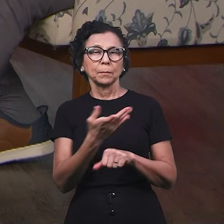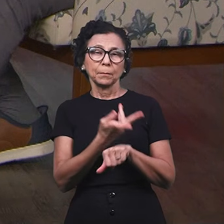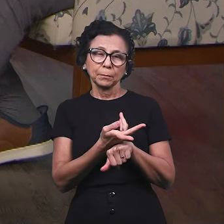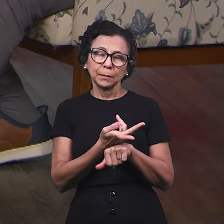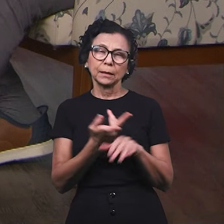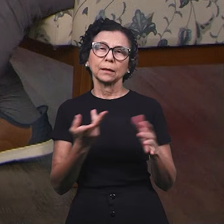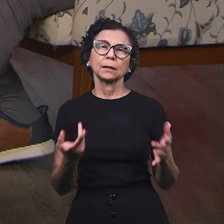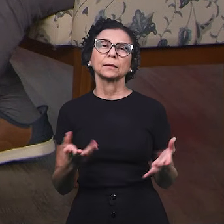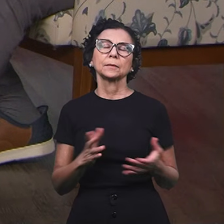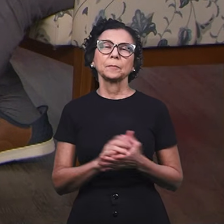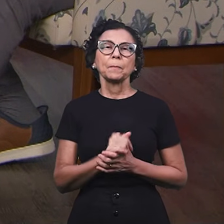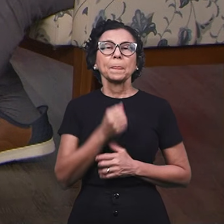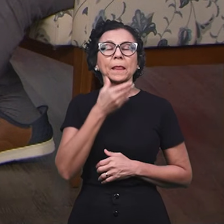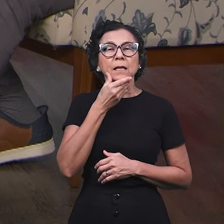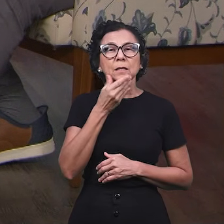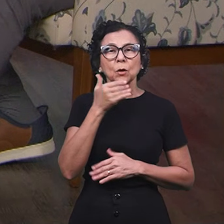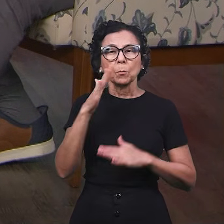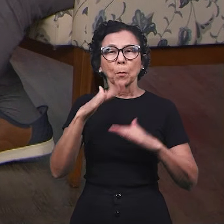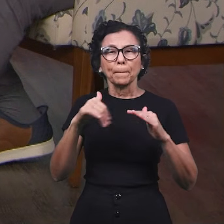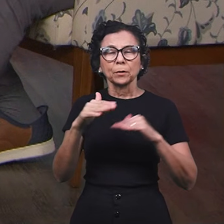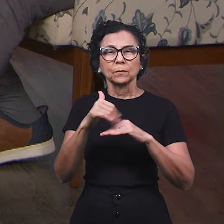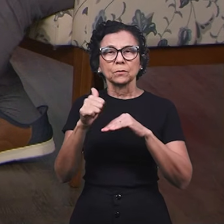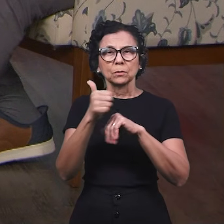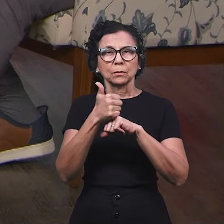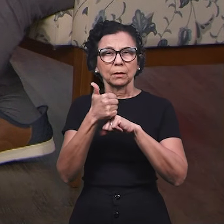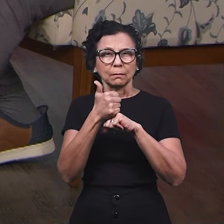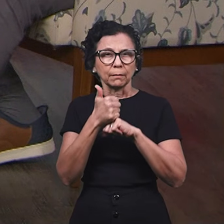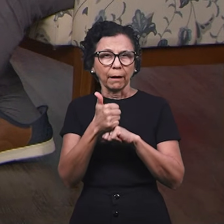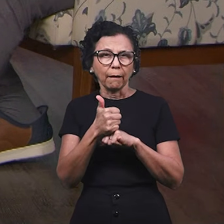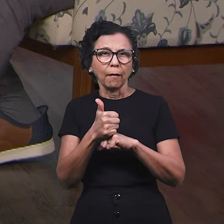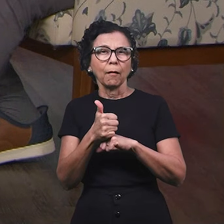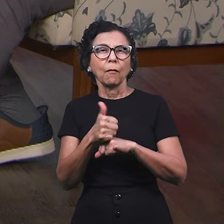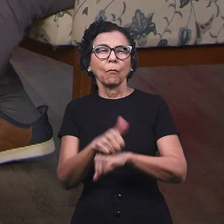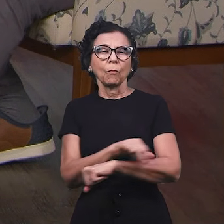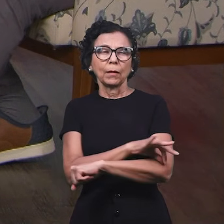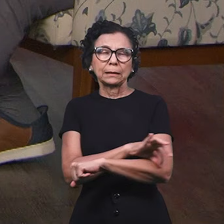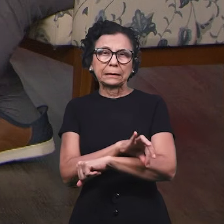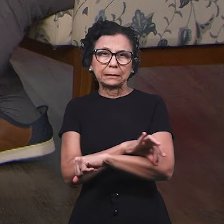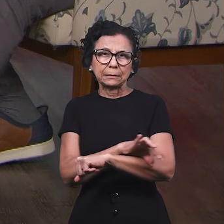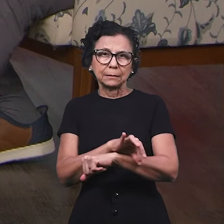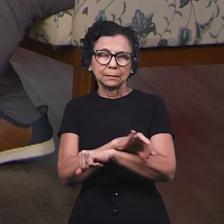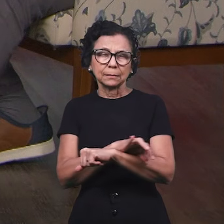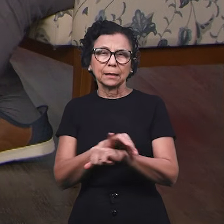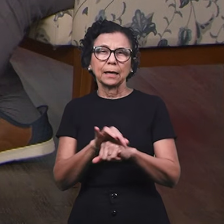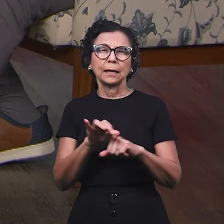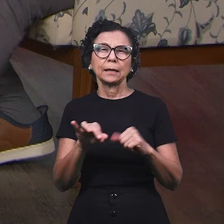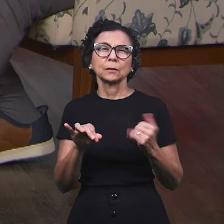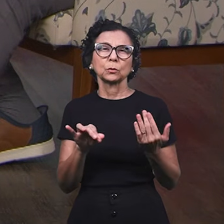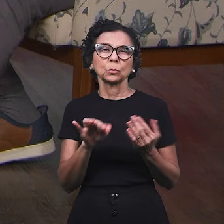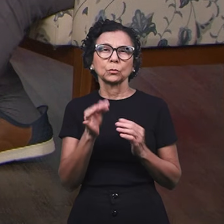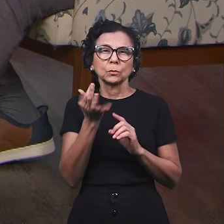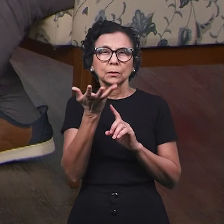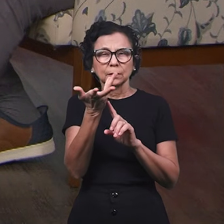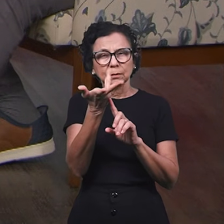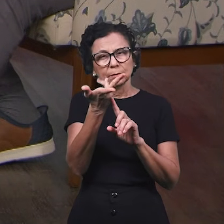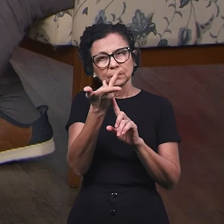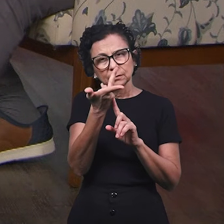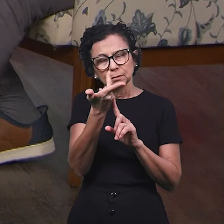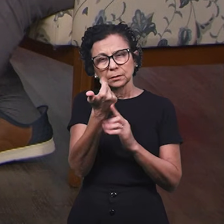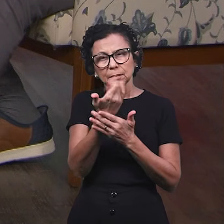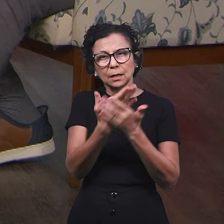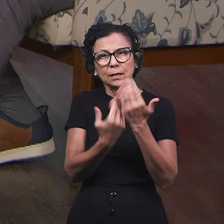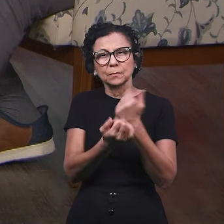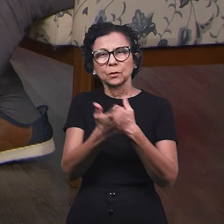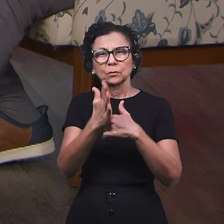Então, esse artífice, esse sábio arquiteto, esse sábio,